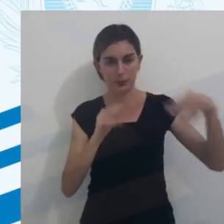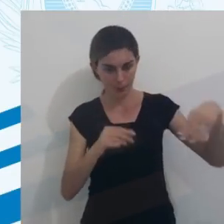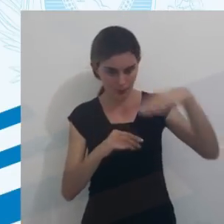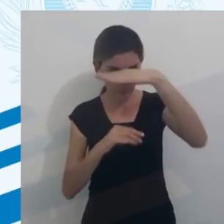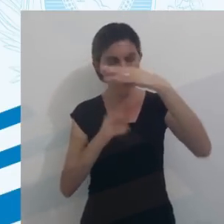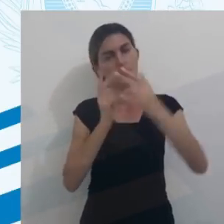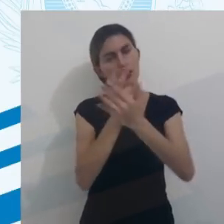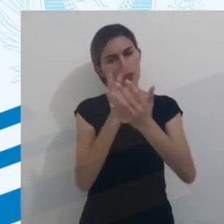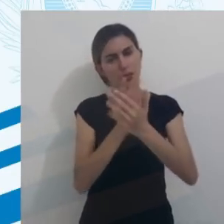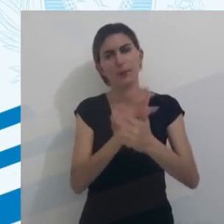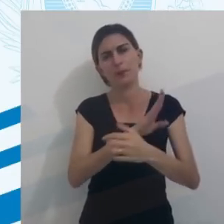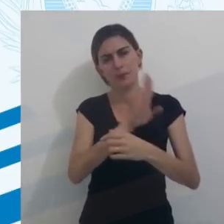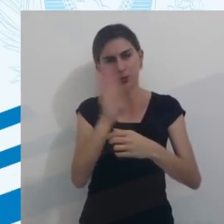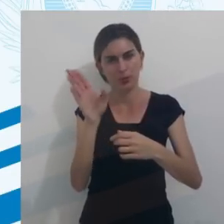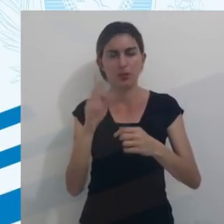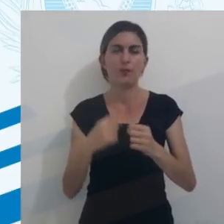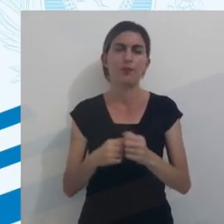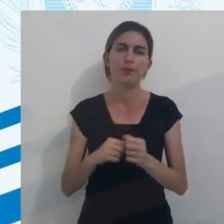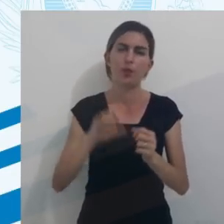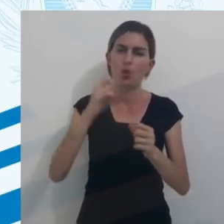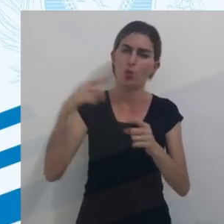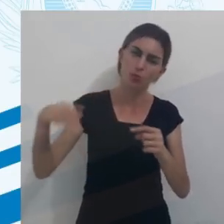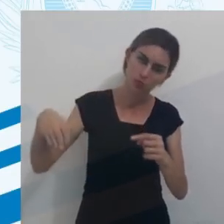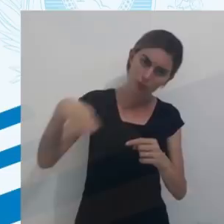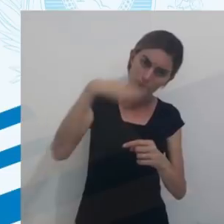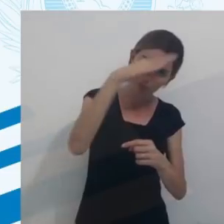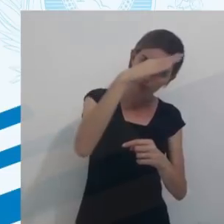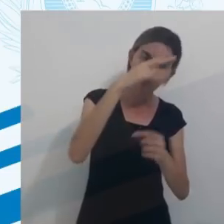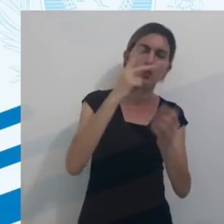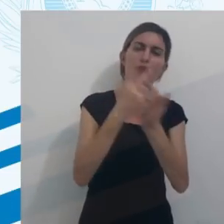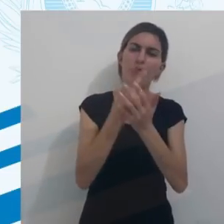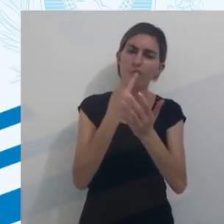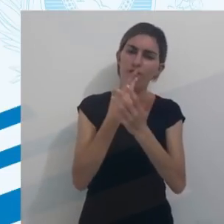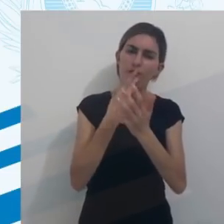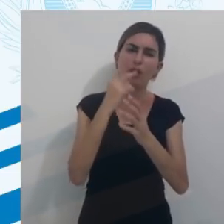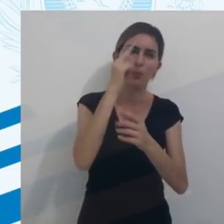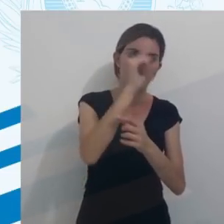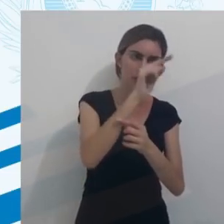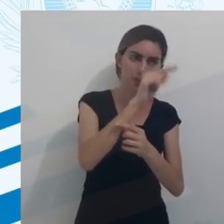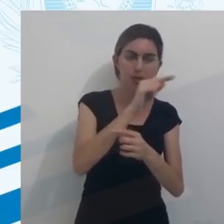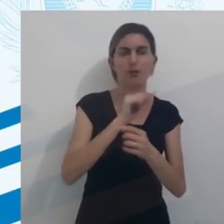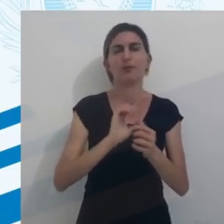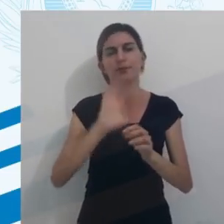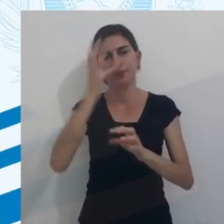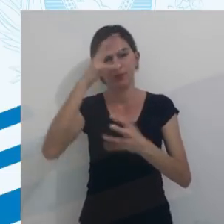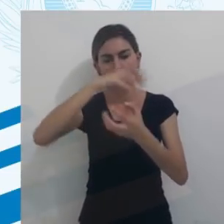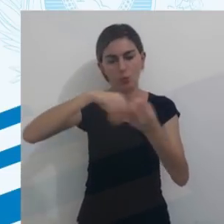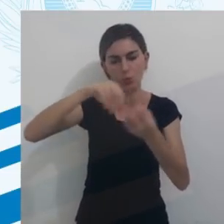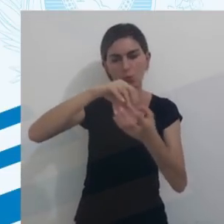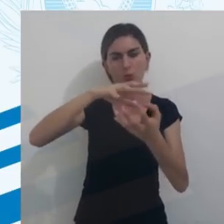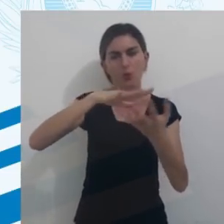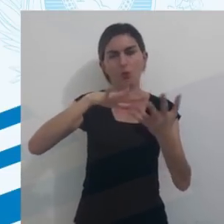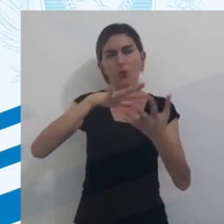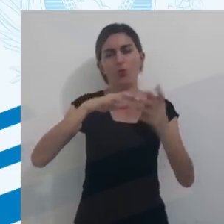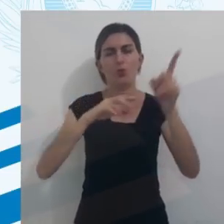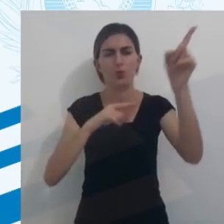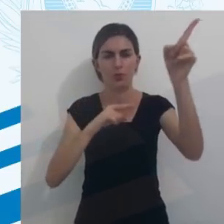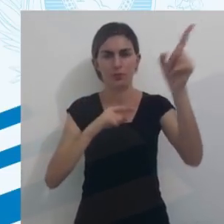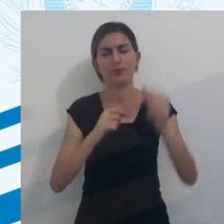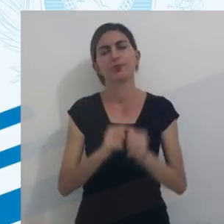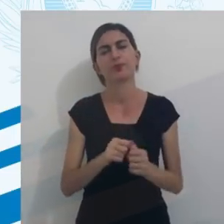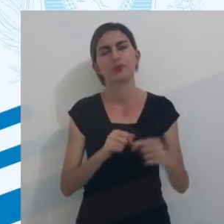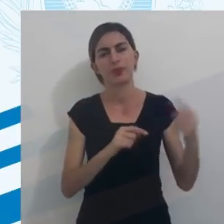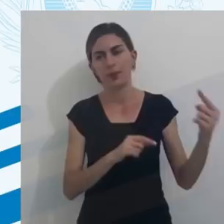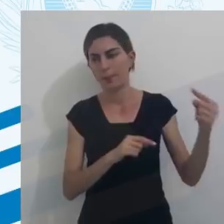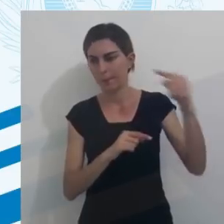lógico. A seta que indica para a esquerda está indicando que a reação está ocorrendo para a esquerda. E a